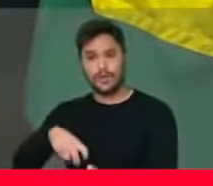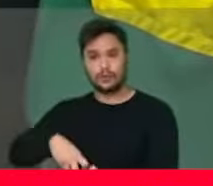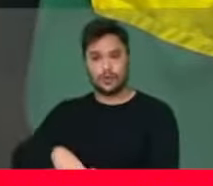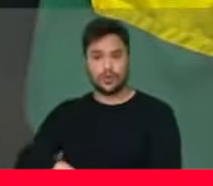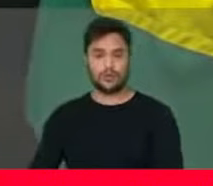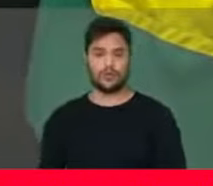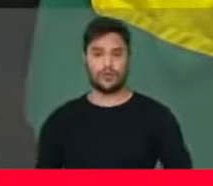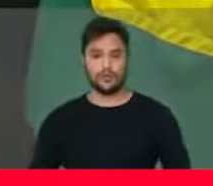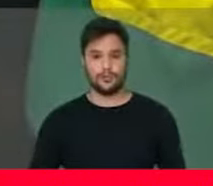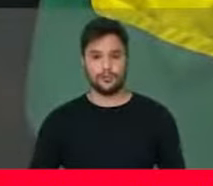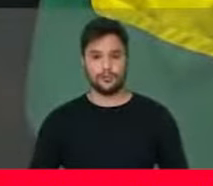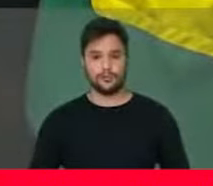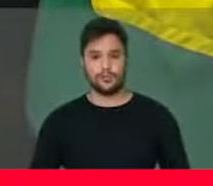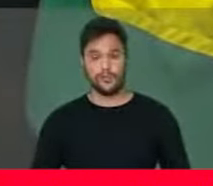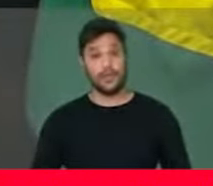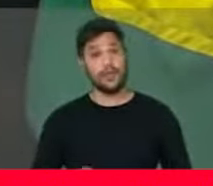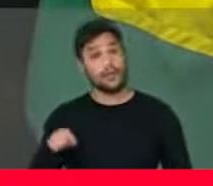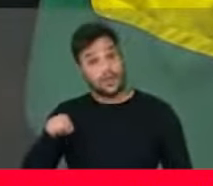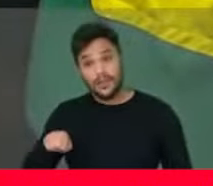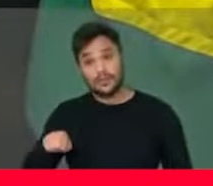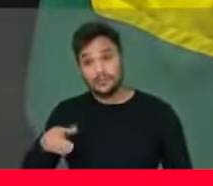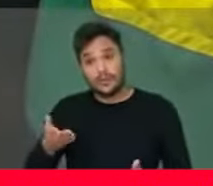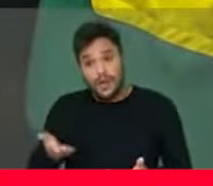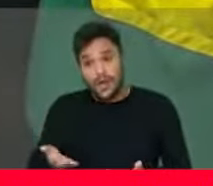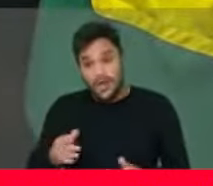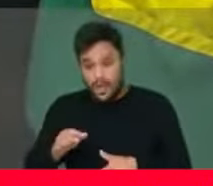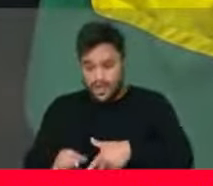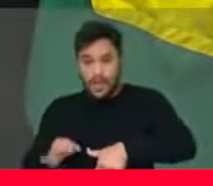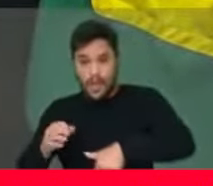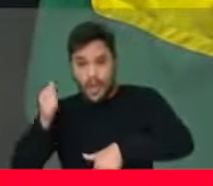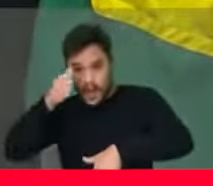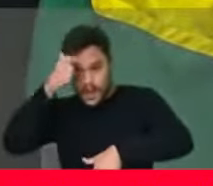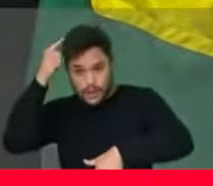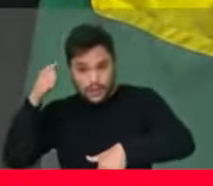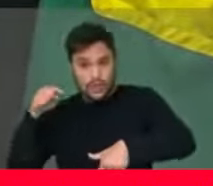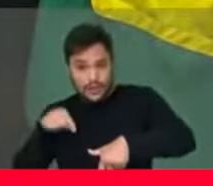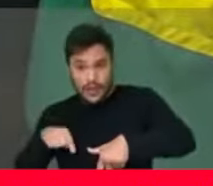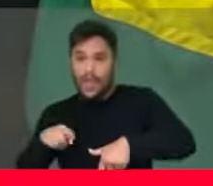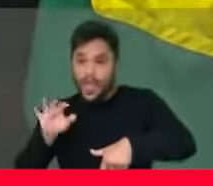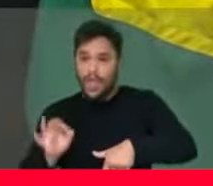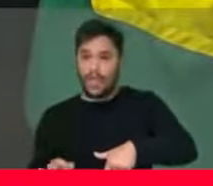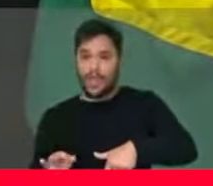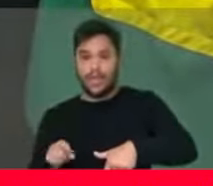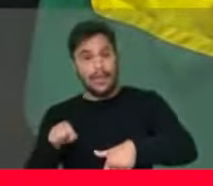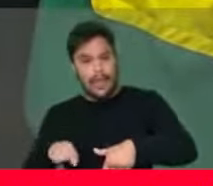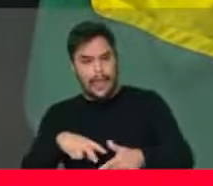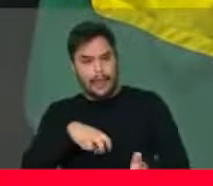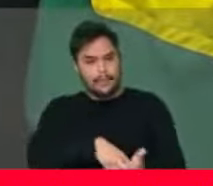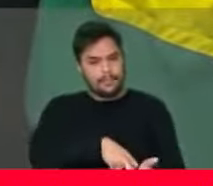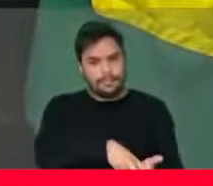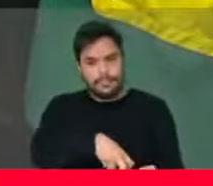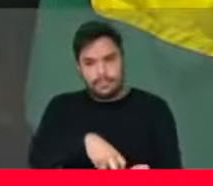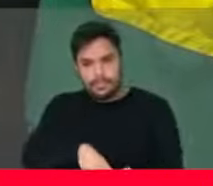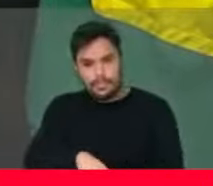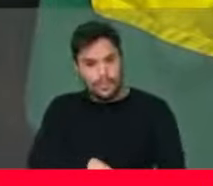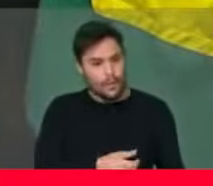torturador. Porque é o que Alexandre de Moraes efetivamente é. Ele tortura.